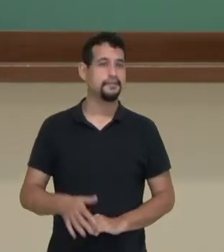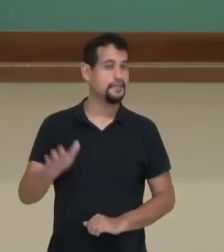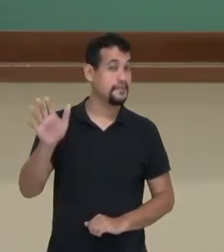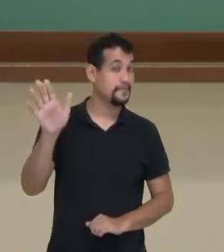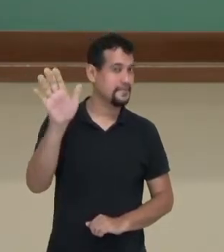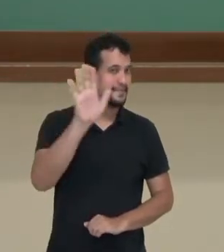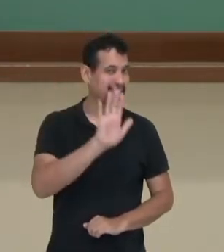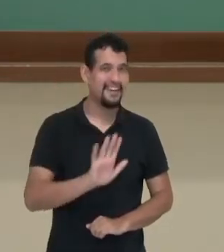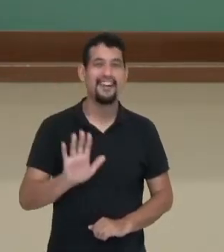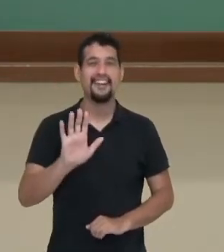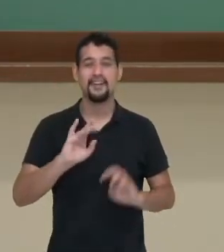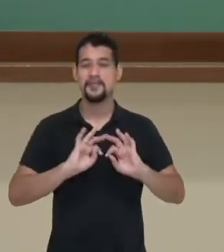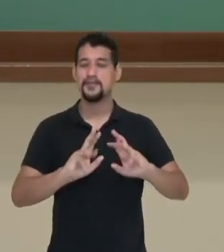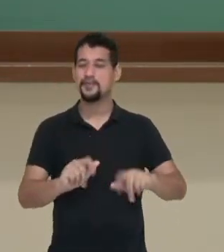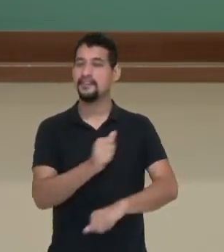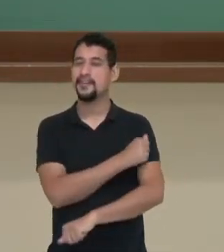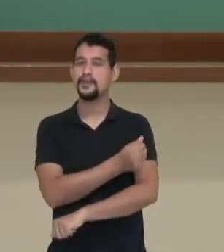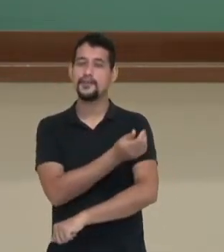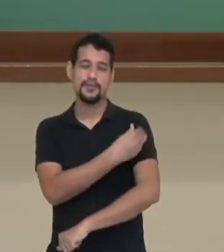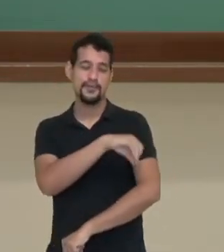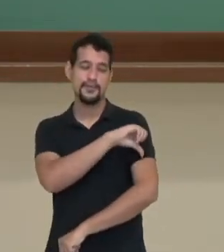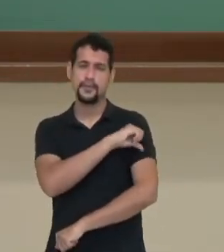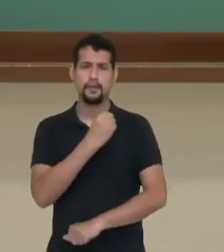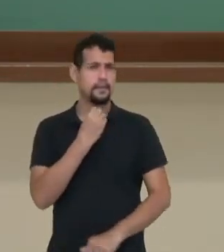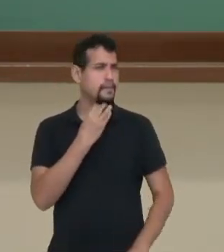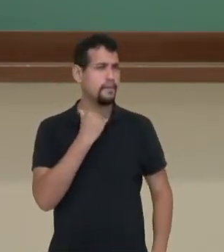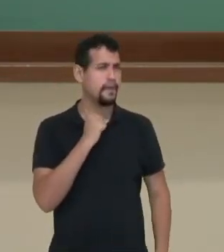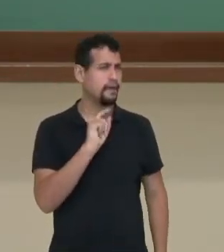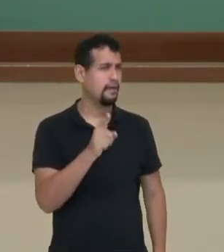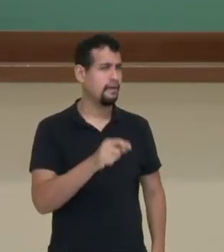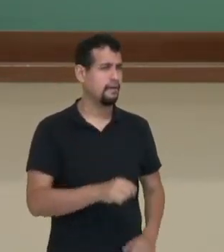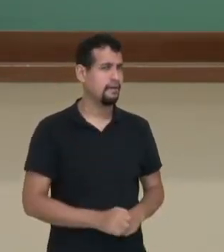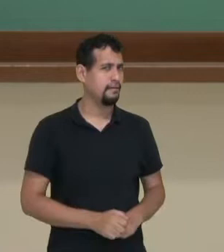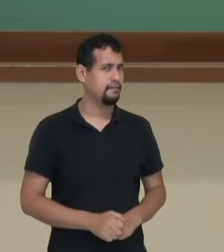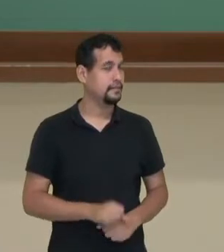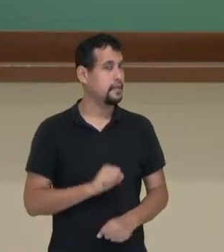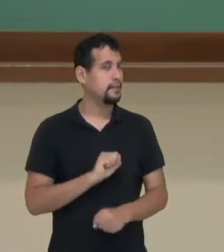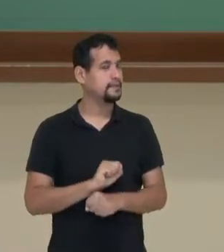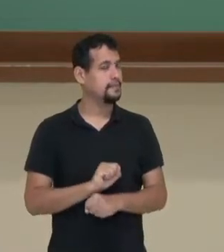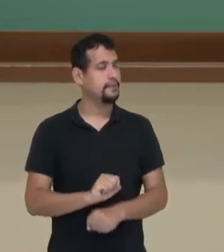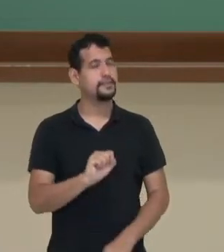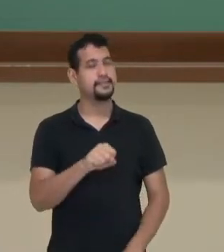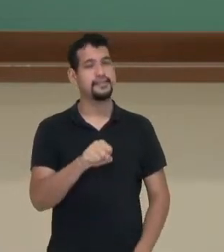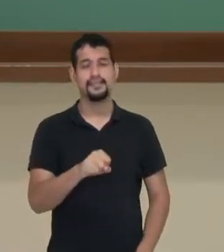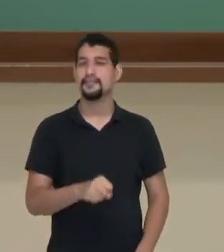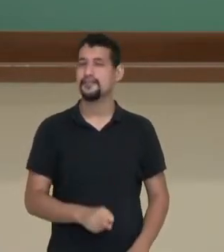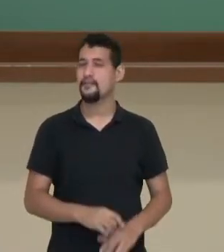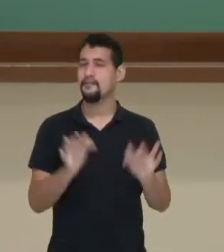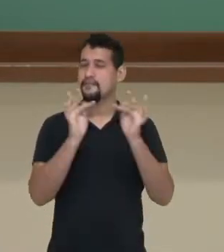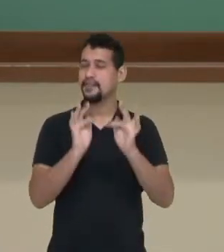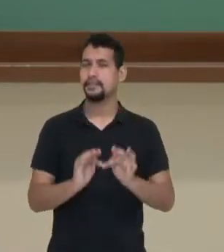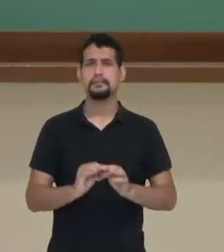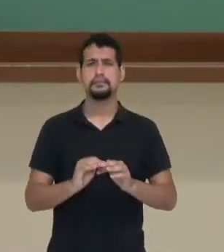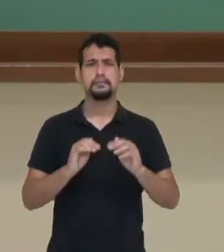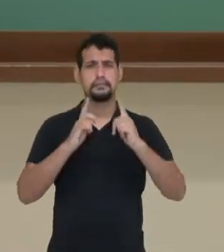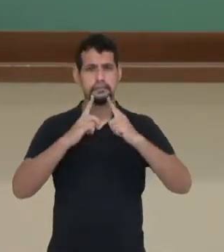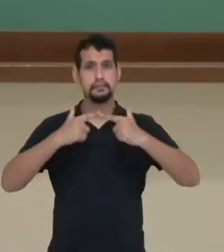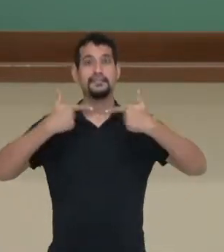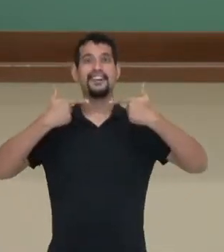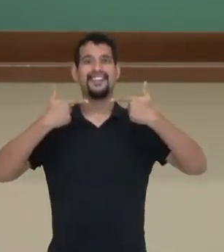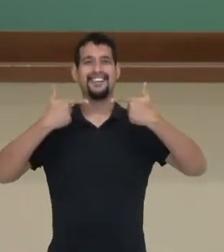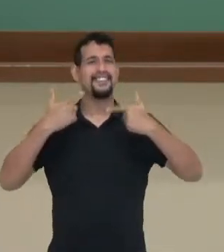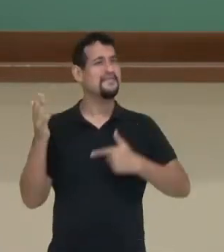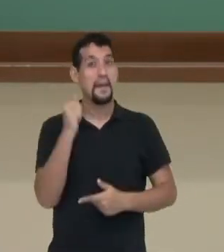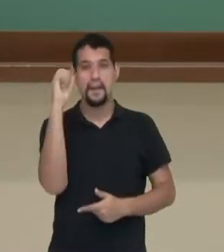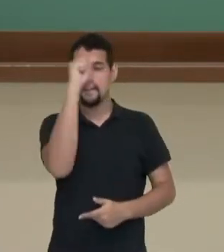Olá, estudantes do nono ano! Tudo bem com vocês? Espero que estejam muito bem, muito felizes. Coloca um sorriso na cara, porque agora nós